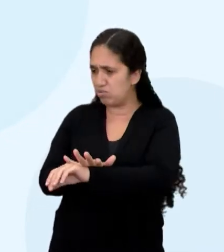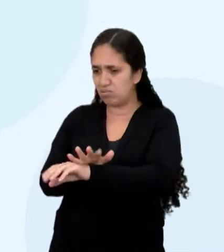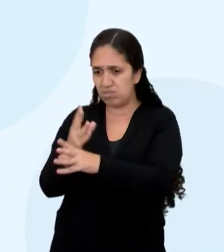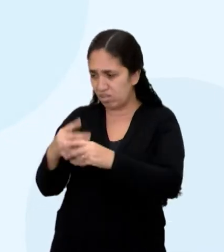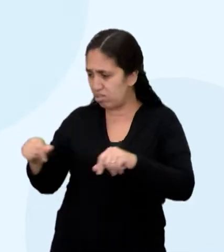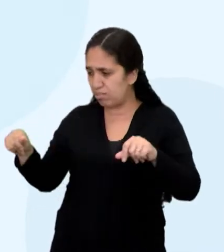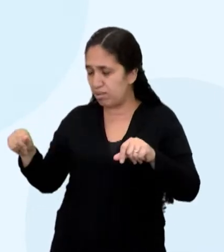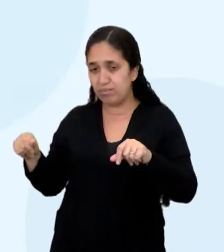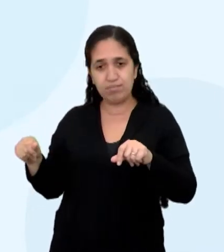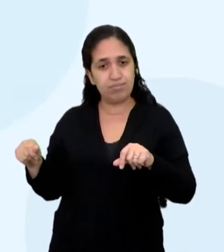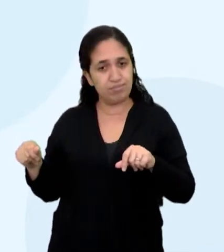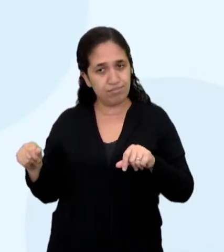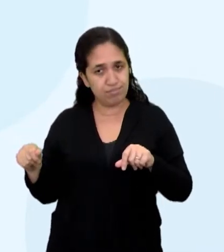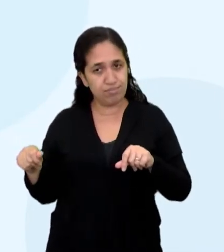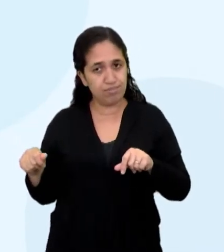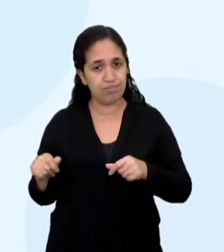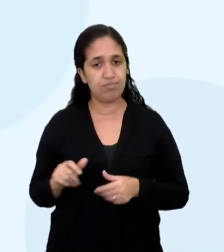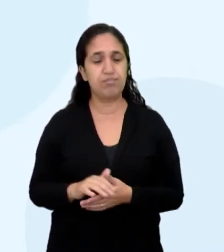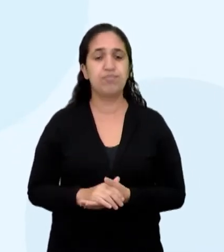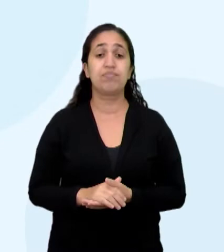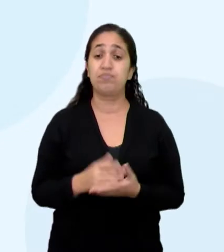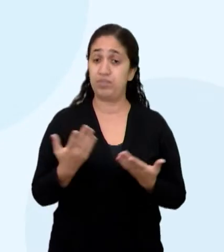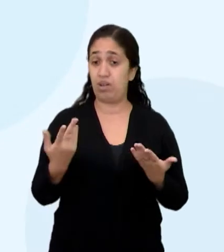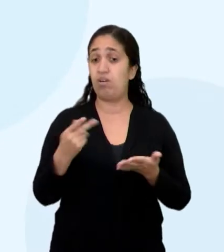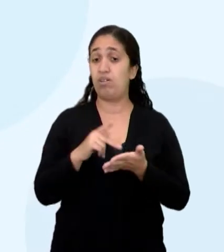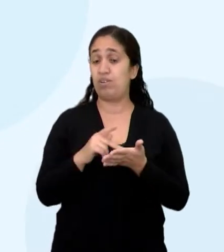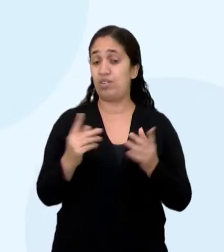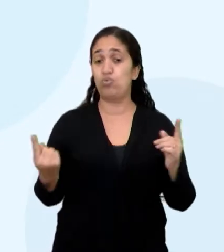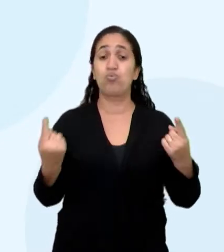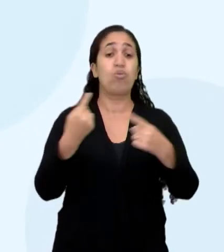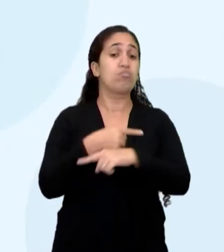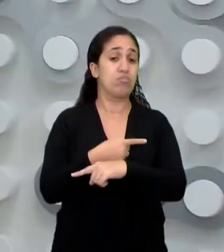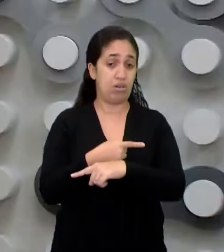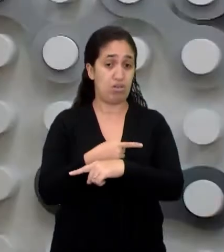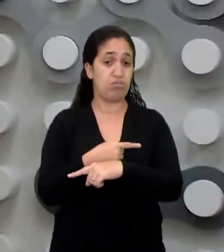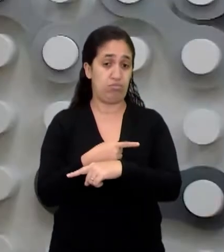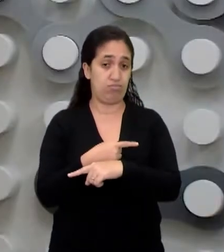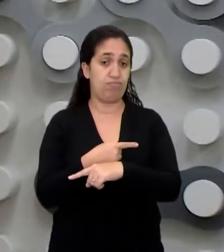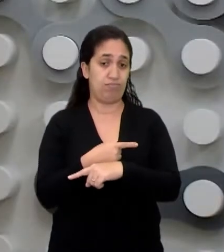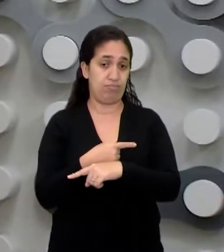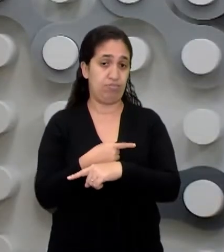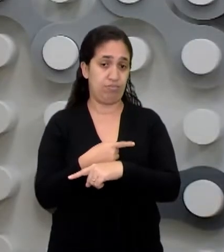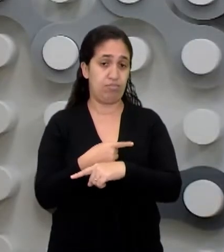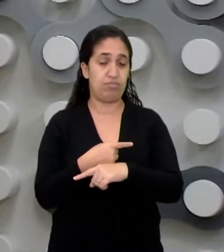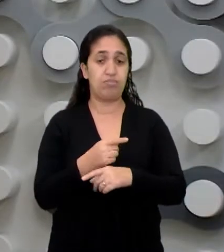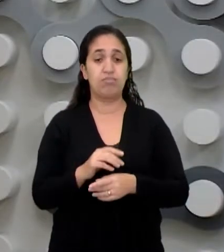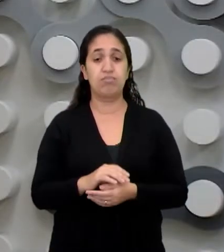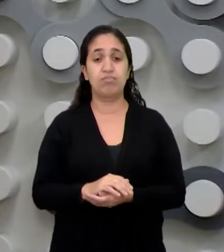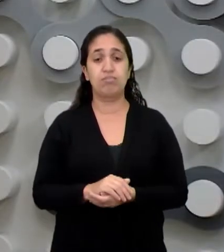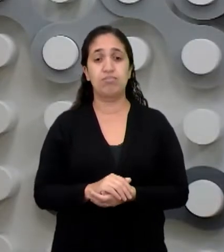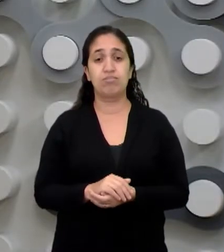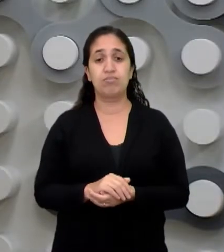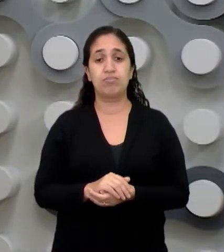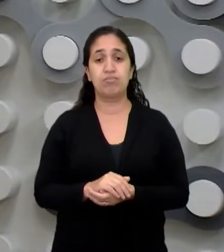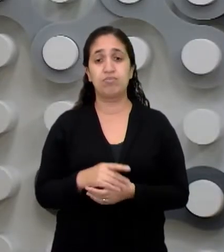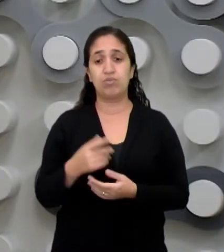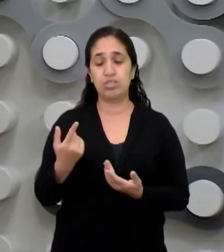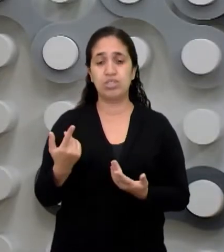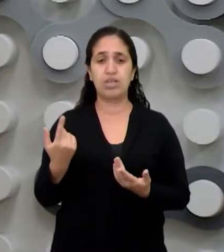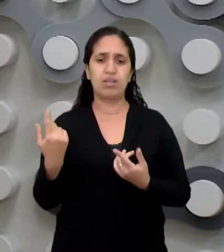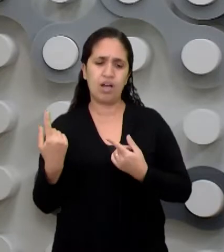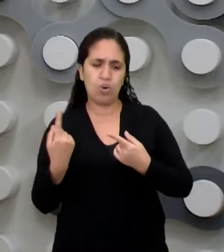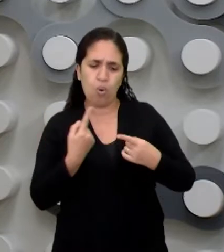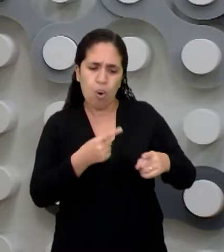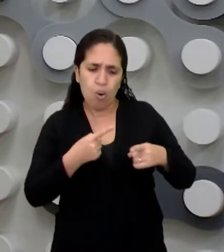mais é racista né? e tal. Então, na verdade, isso é o contrário, é uma contraluta, né? Você está militando contra